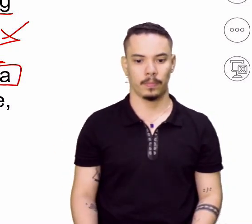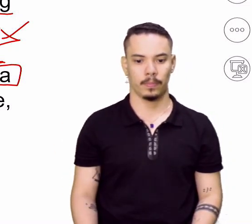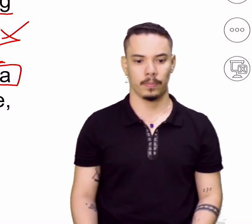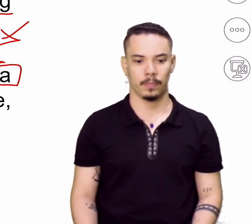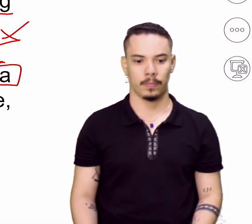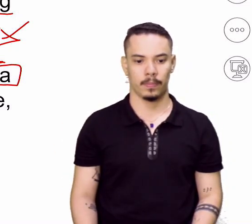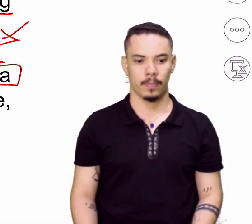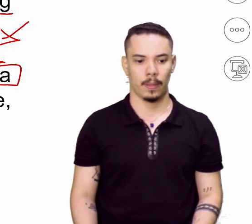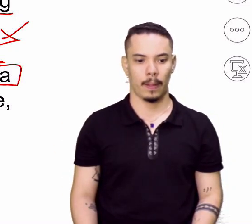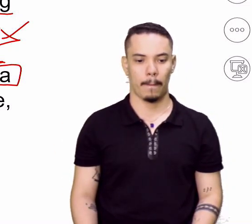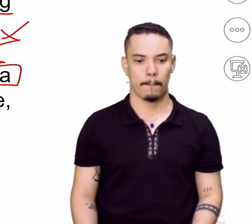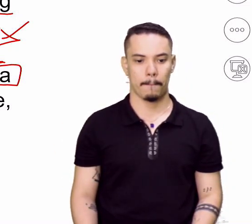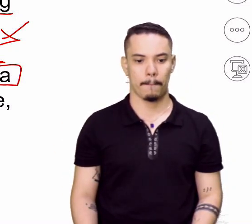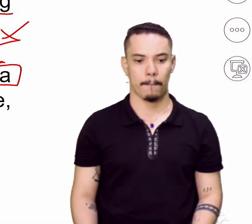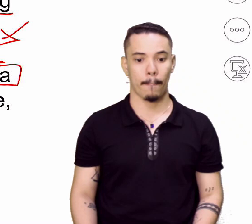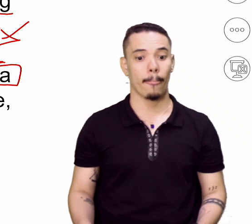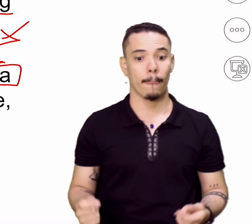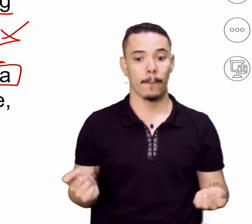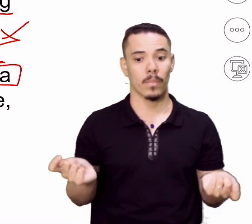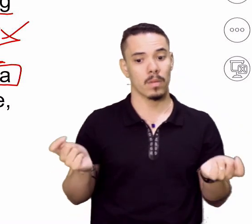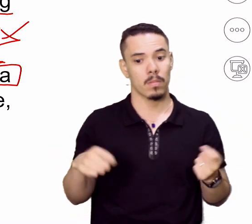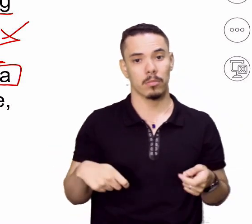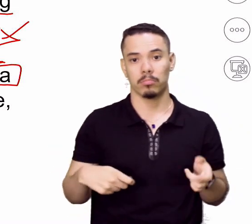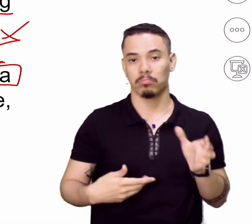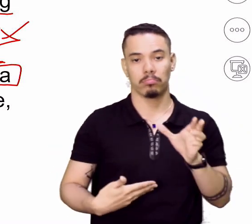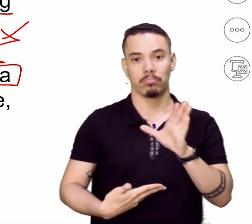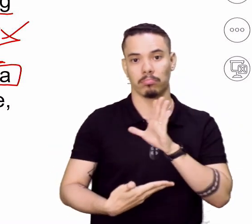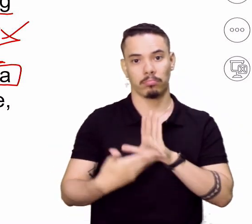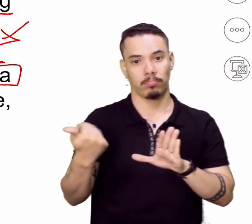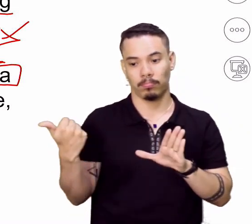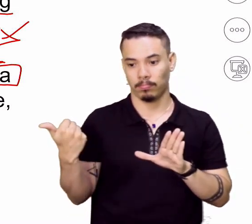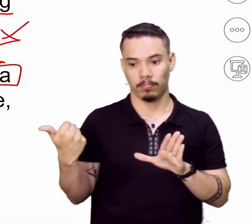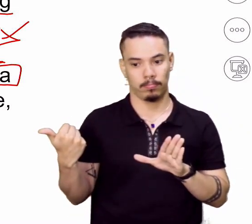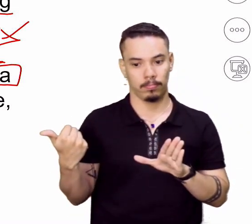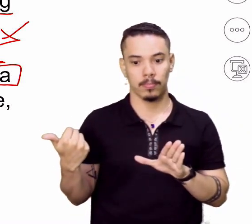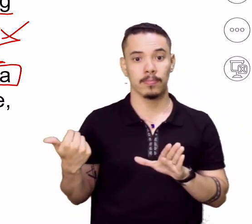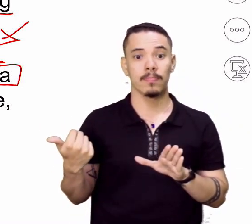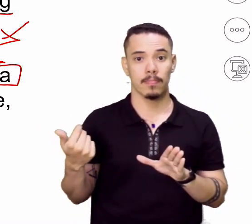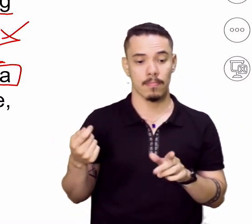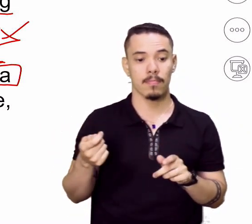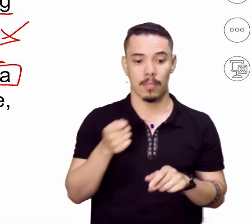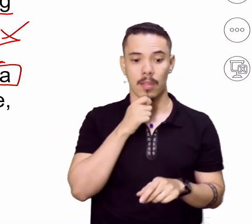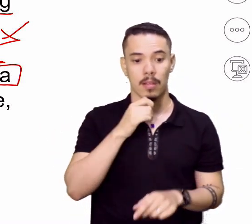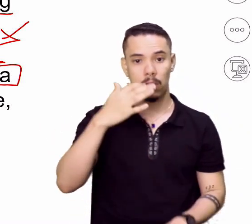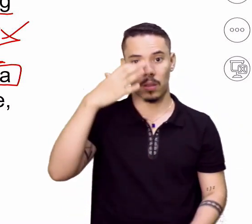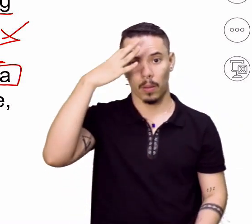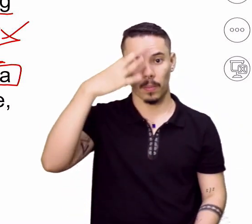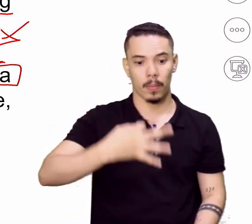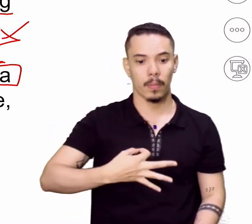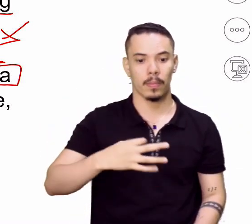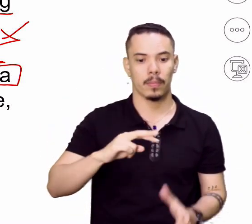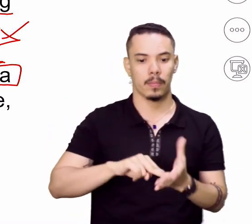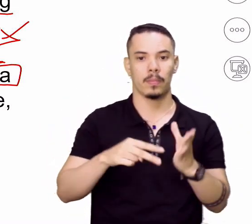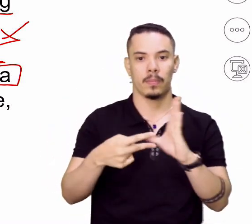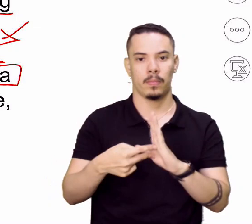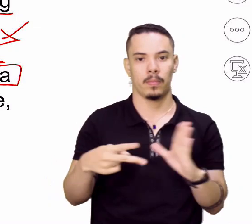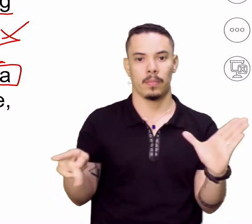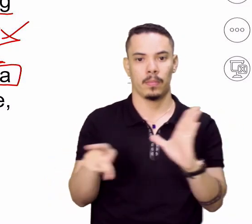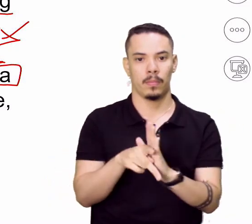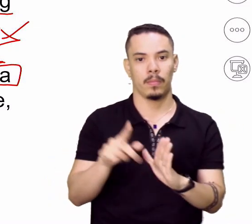aí, poderíamos retirar a relative clause e ainda assim entenderíamos o